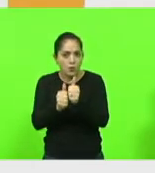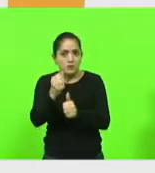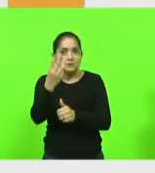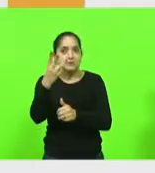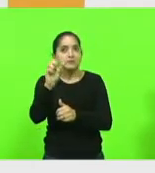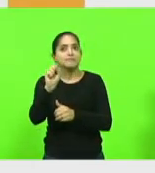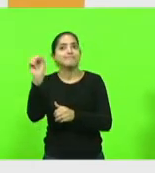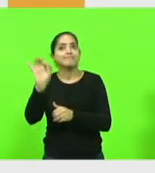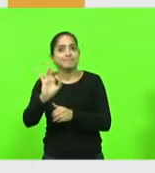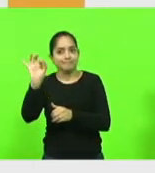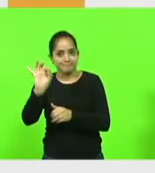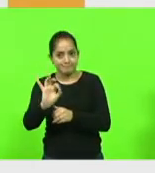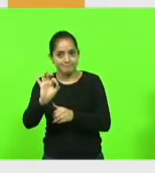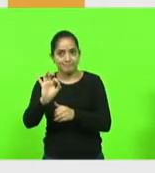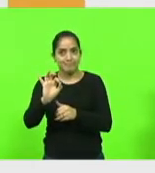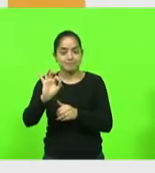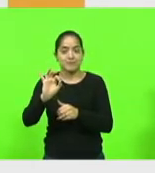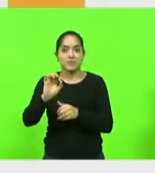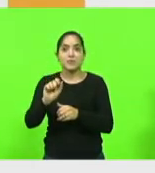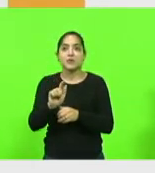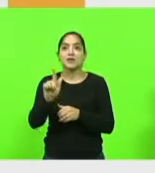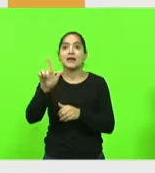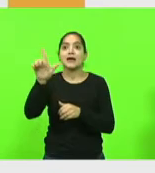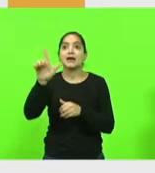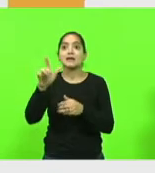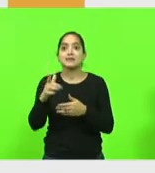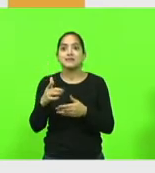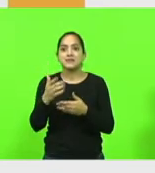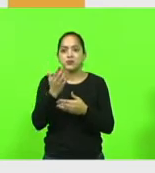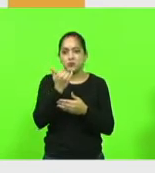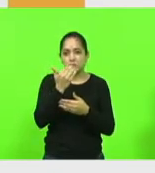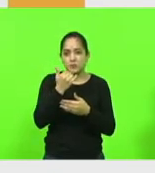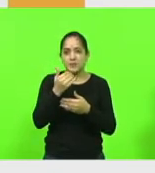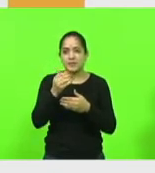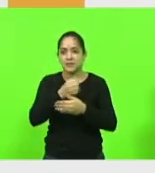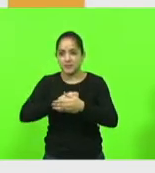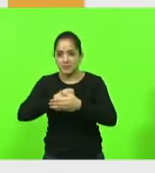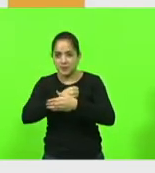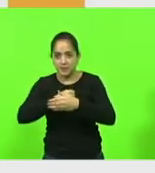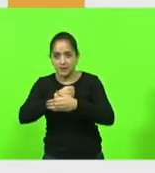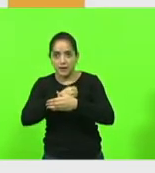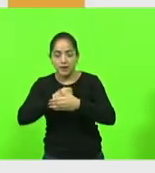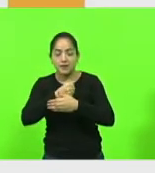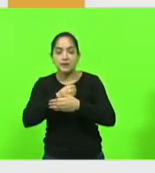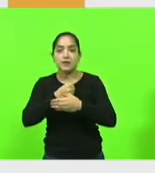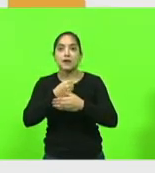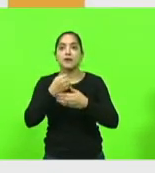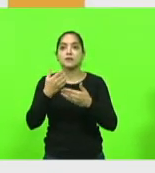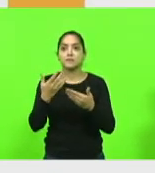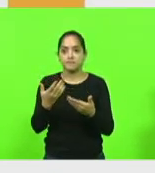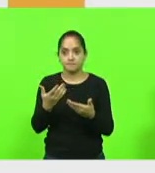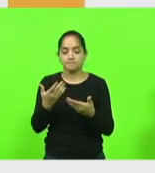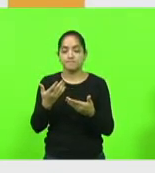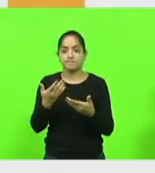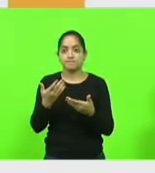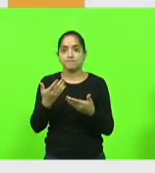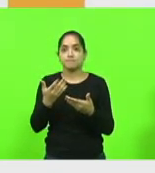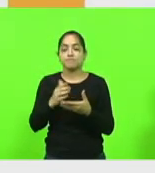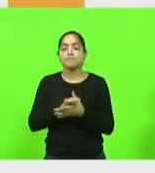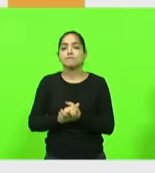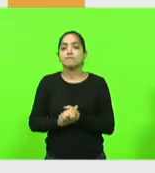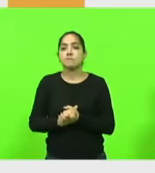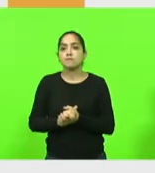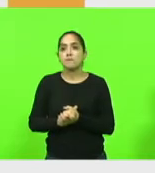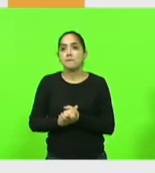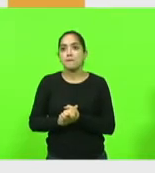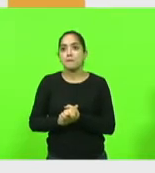38% quase. O gás de cozinha, que é tão necessário para fazer e esquentar a comida da nossa